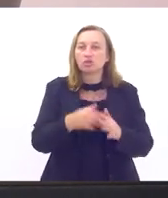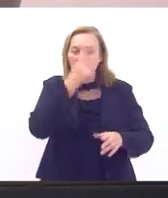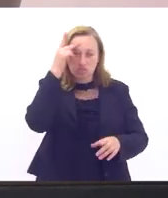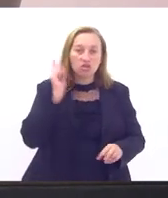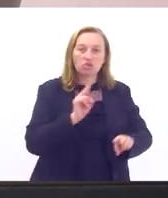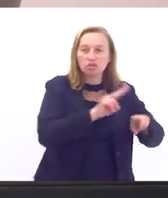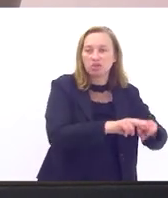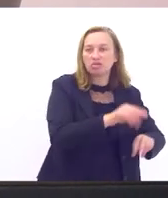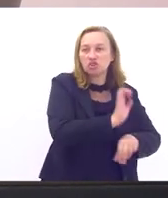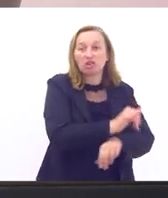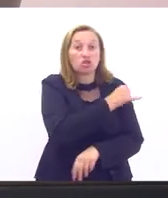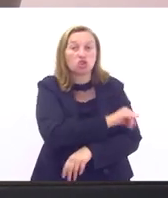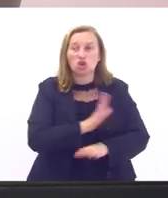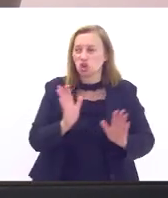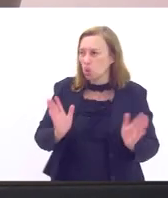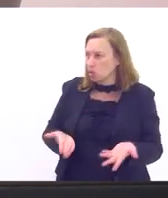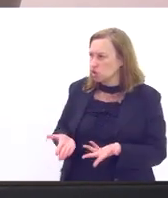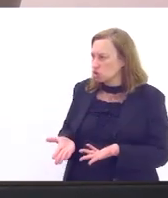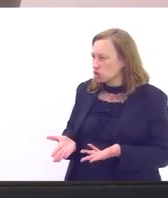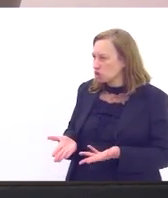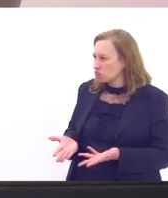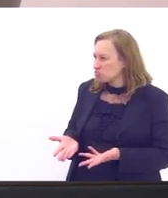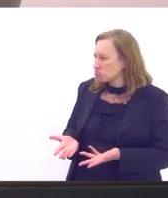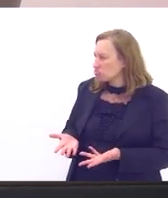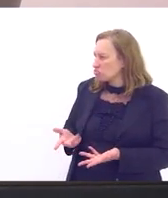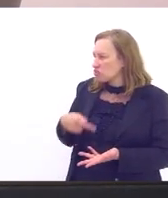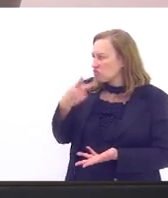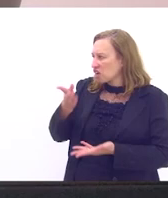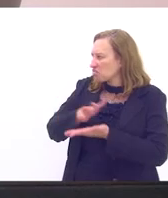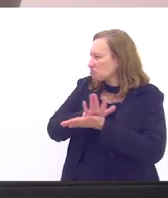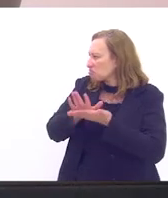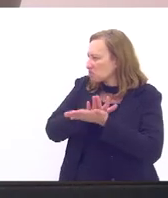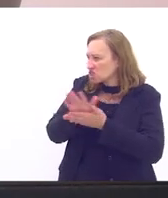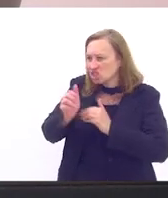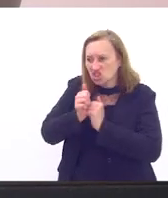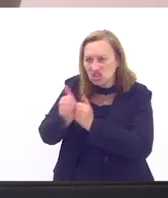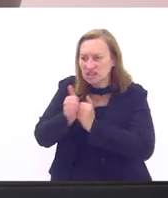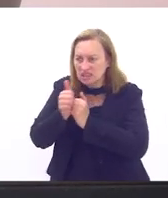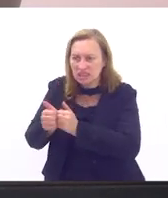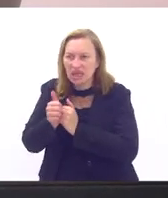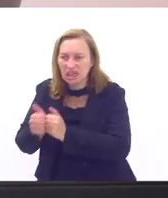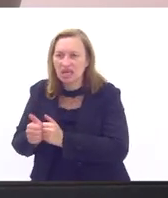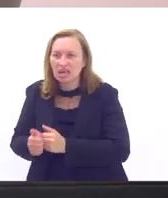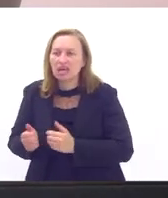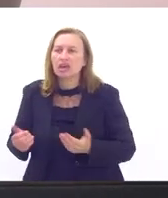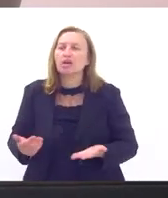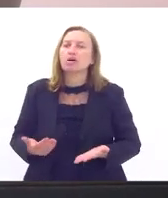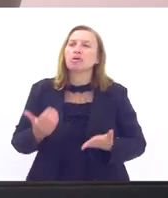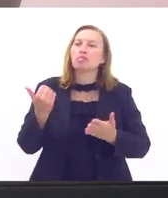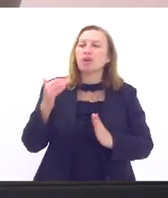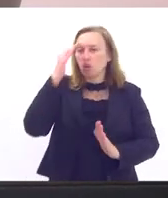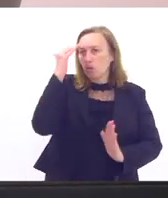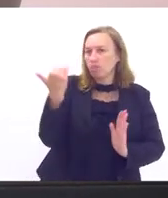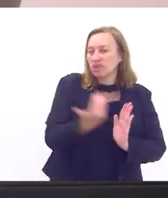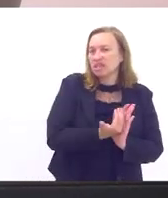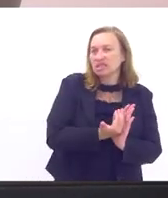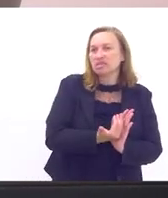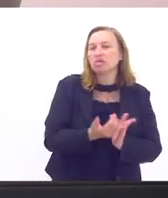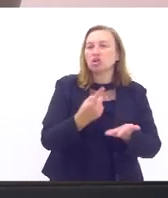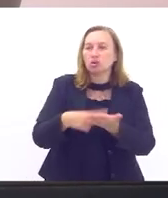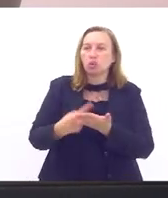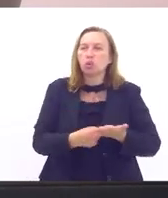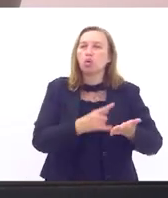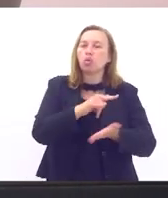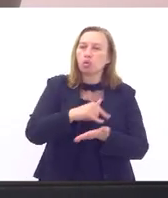do Estado do Rio de Janeiro, coisa que hoje não está definida, e a gente segue na execução de um termo de cooperação gerido